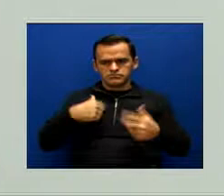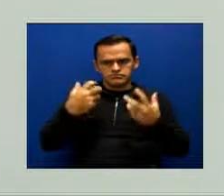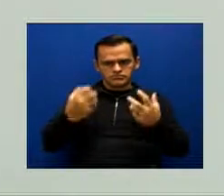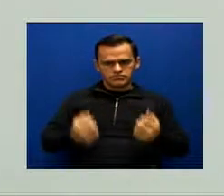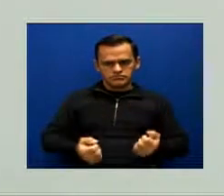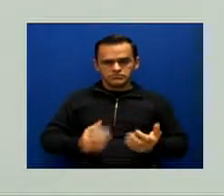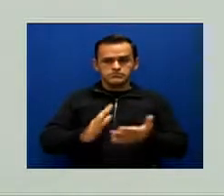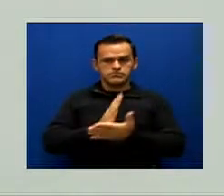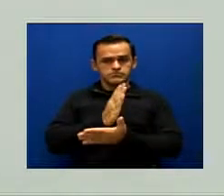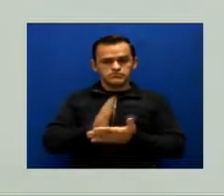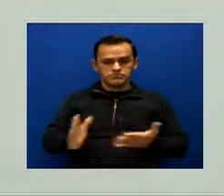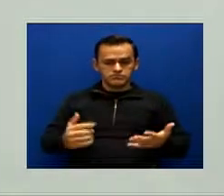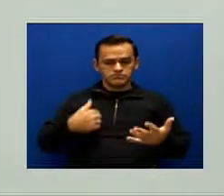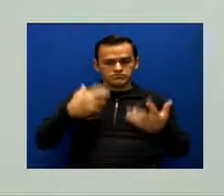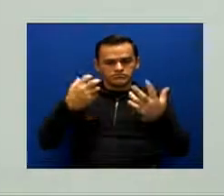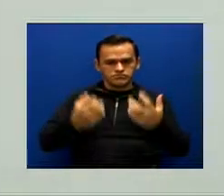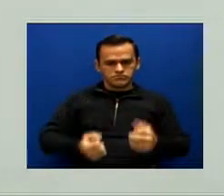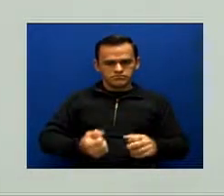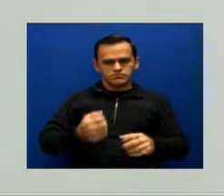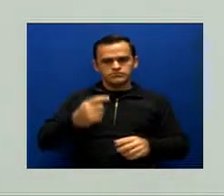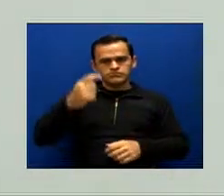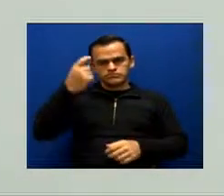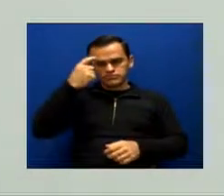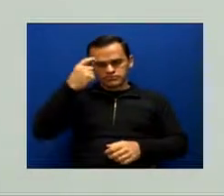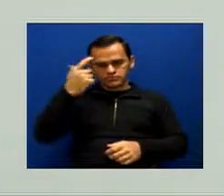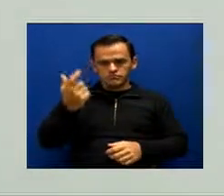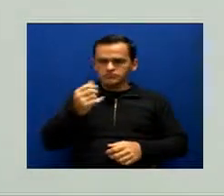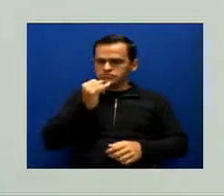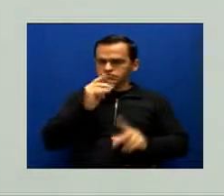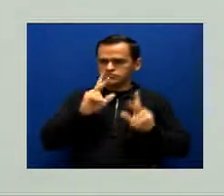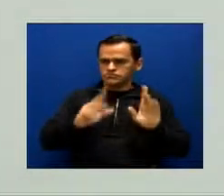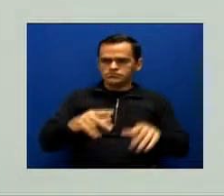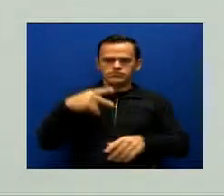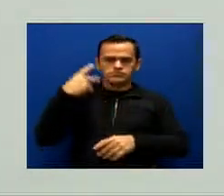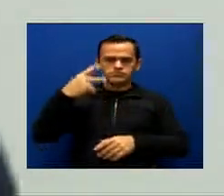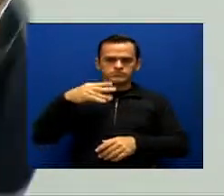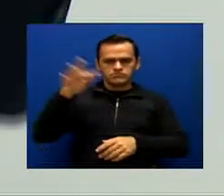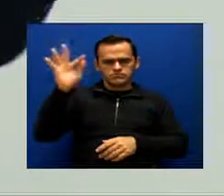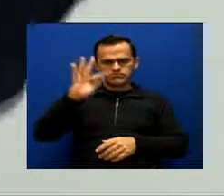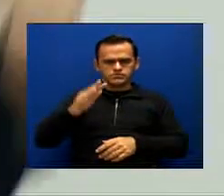minhas divergências de ordem ideológica, partidária com a vereadora Fernanda, todo mundo